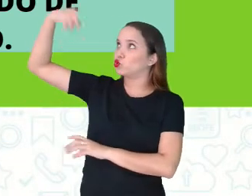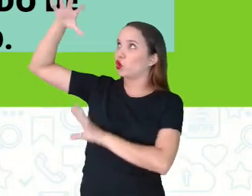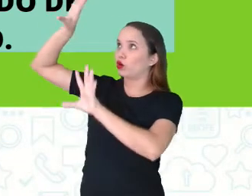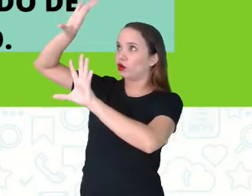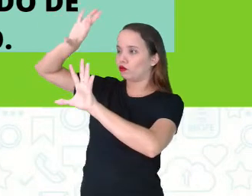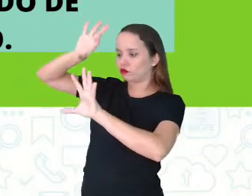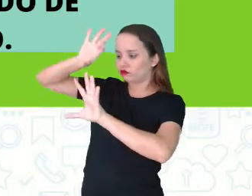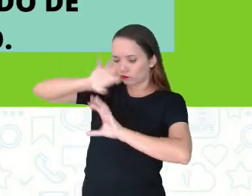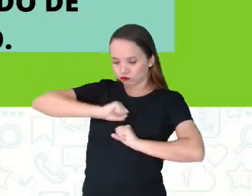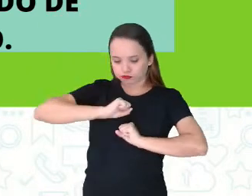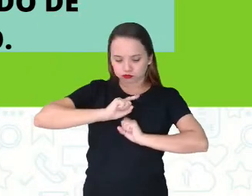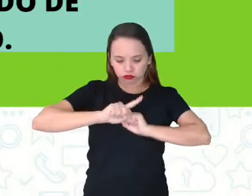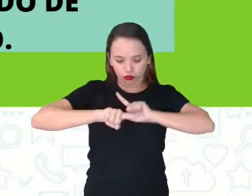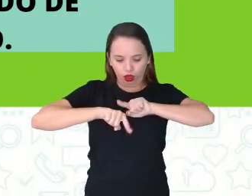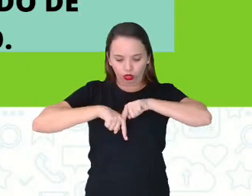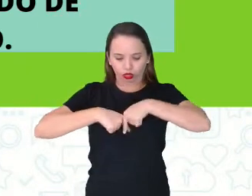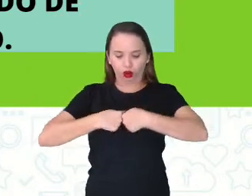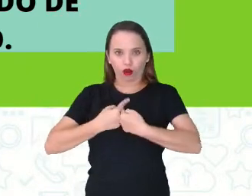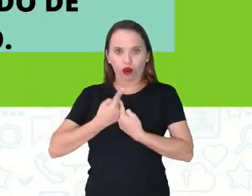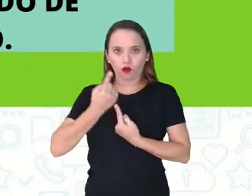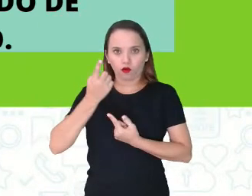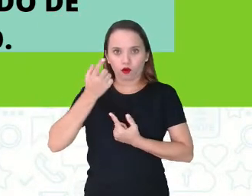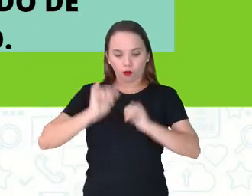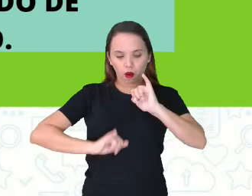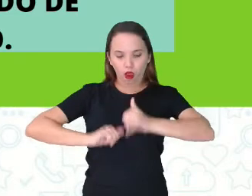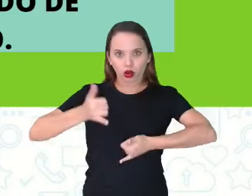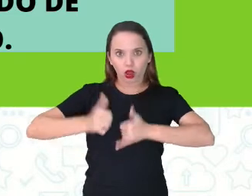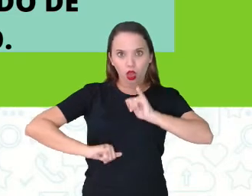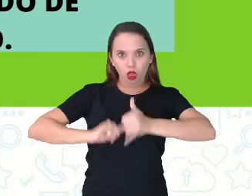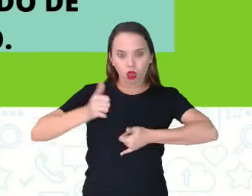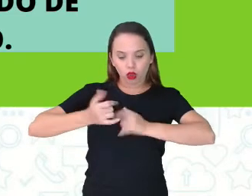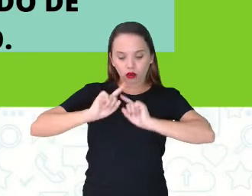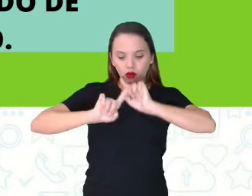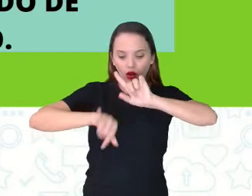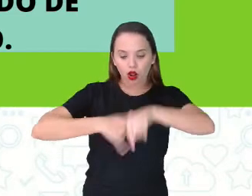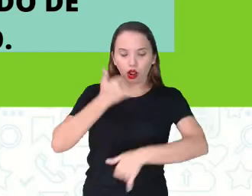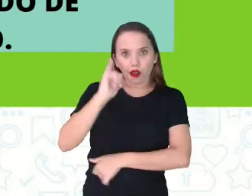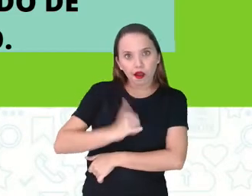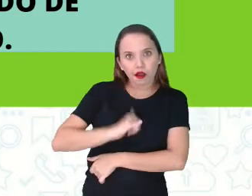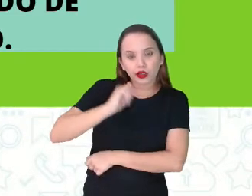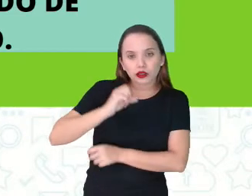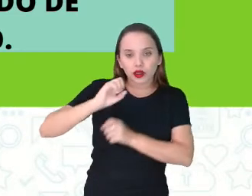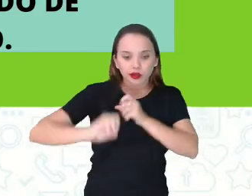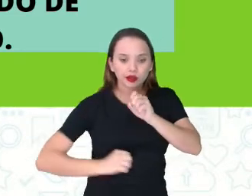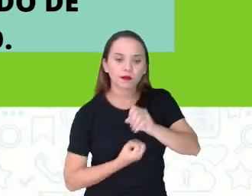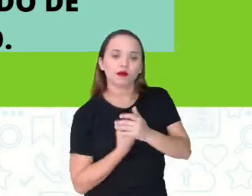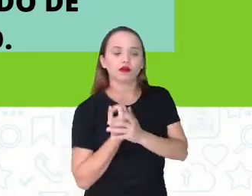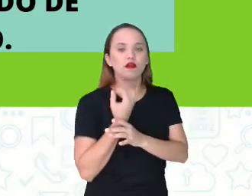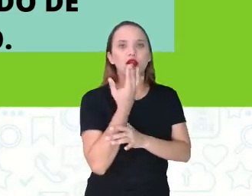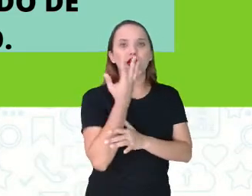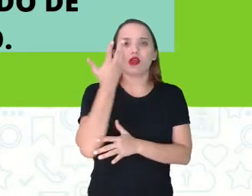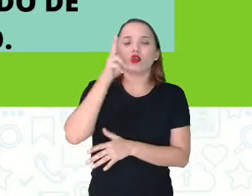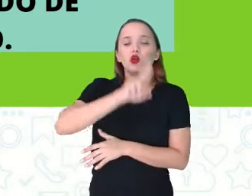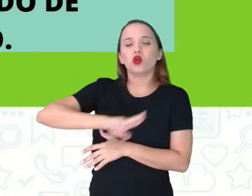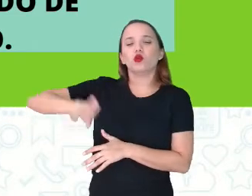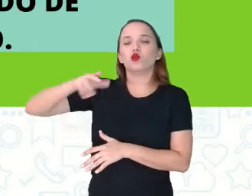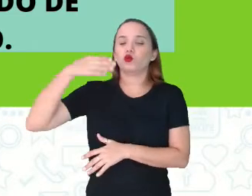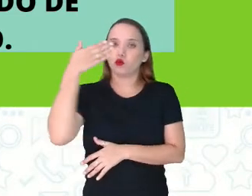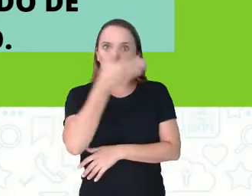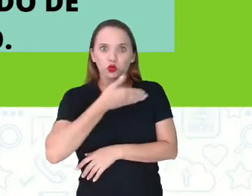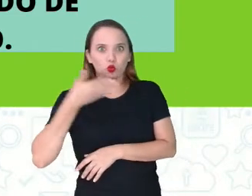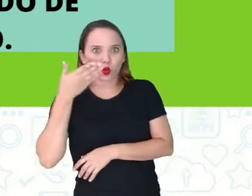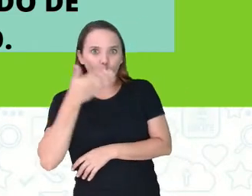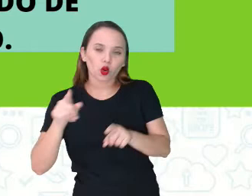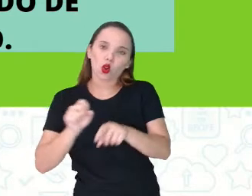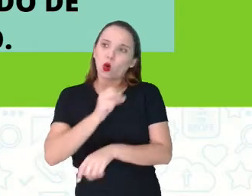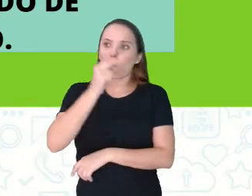transformam em energia química e produzem os compostos orgânicos, como os carboidratos ou açúcares, que chamamos